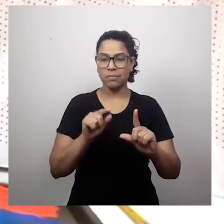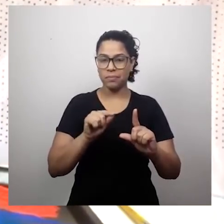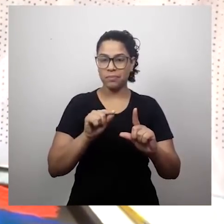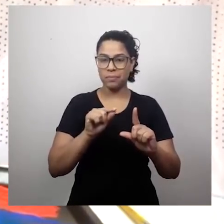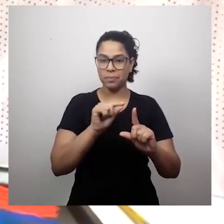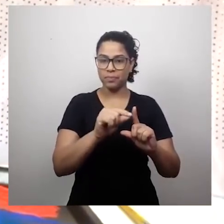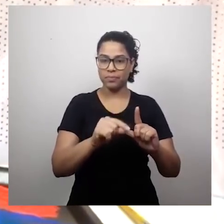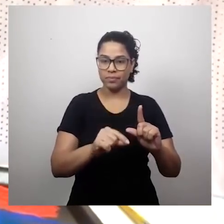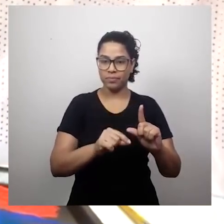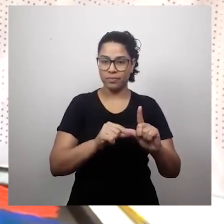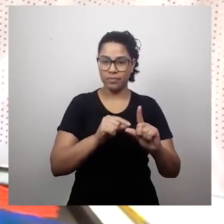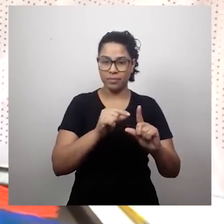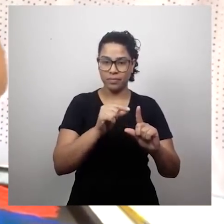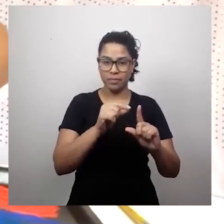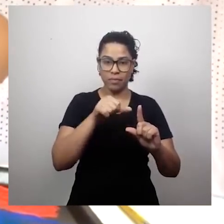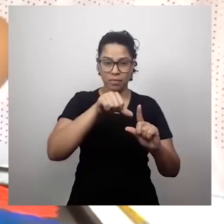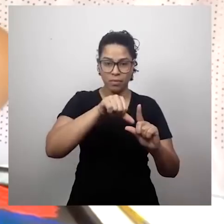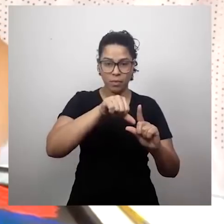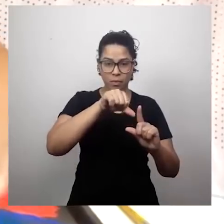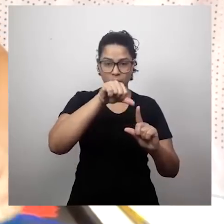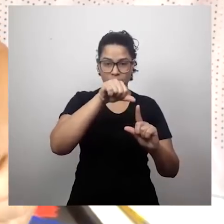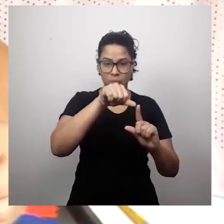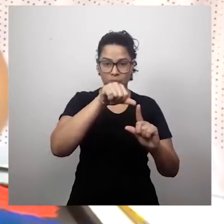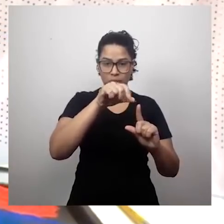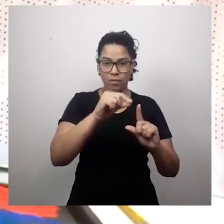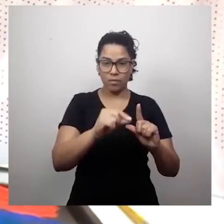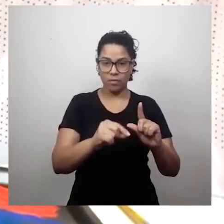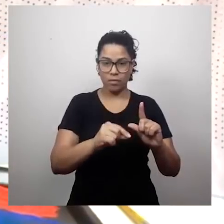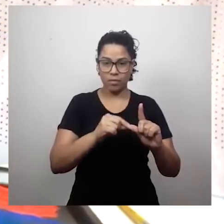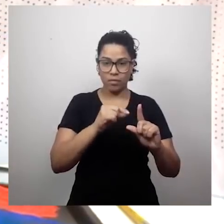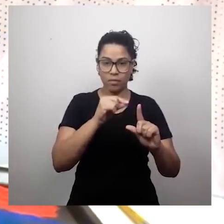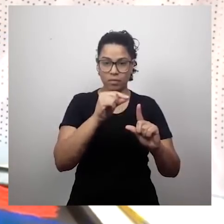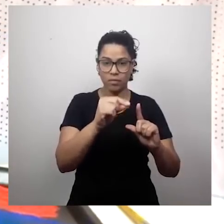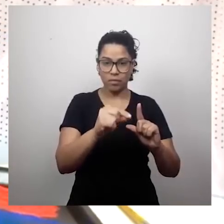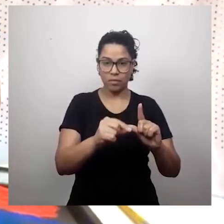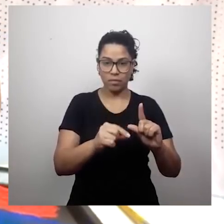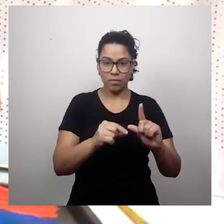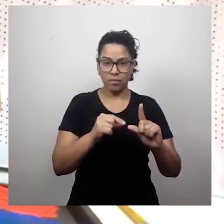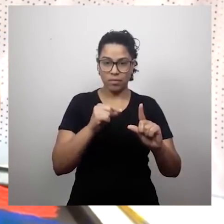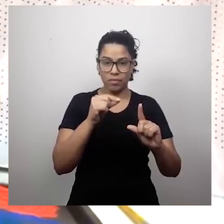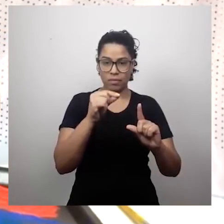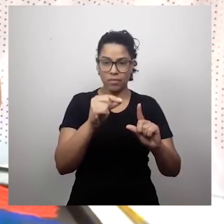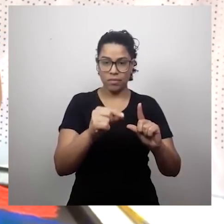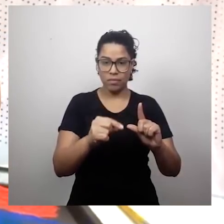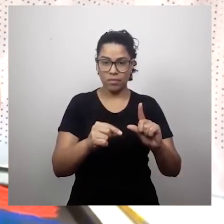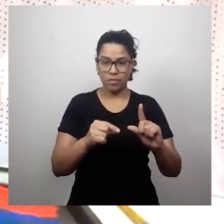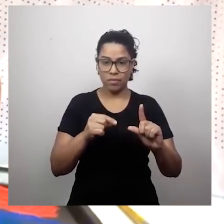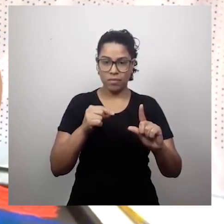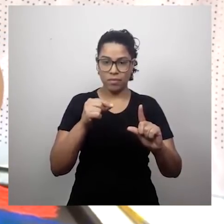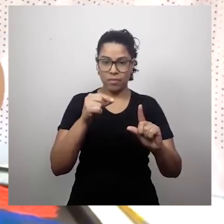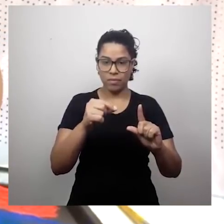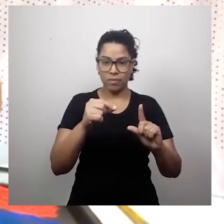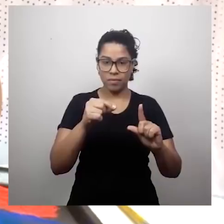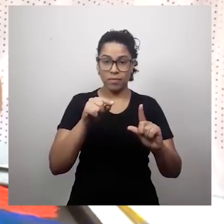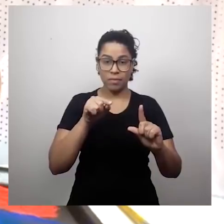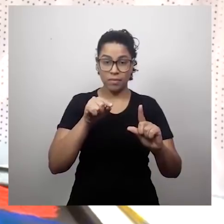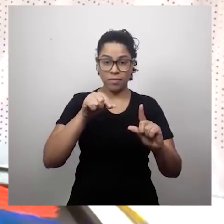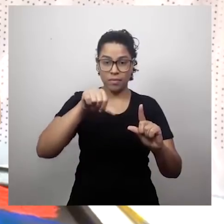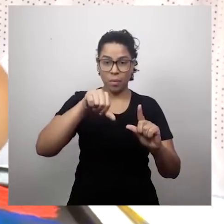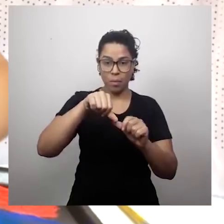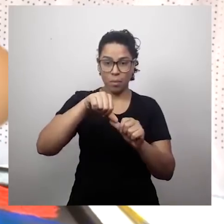com esta tampinha. Então, percebam, eu coloquei com uma fita adesiva o início